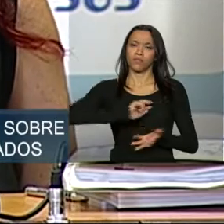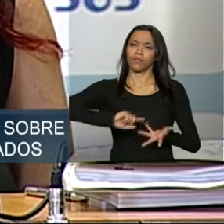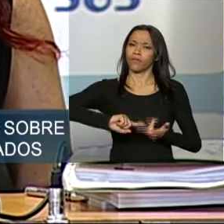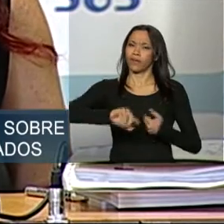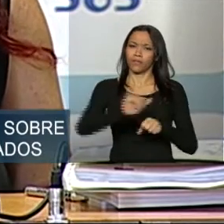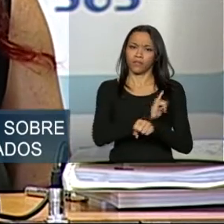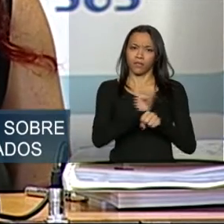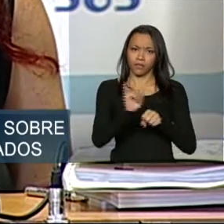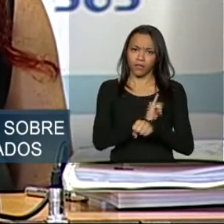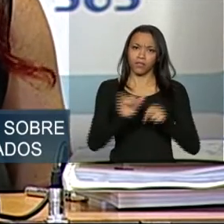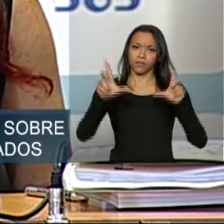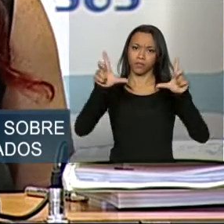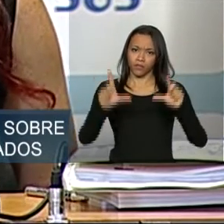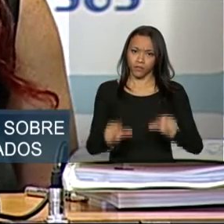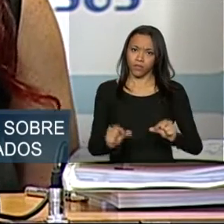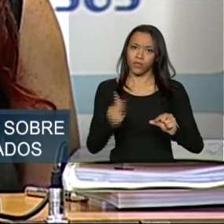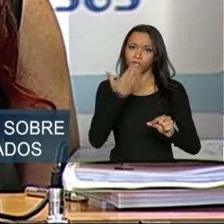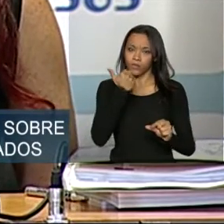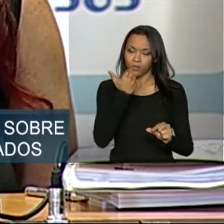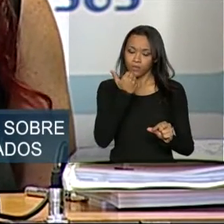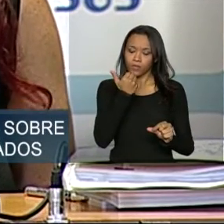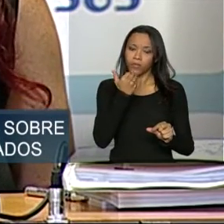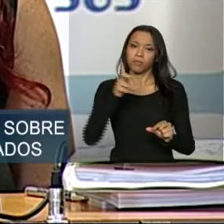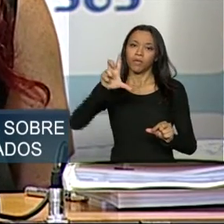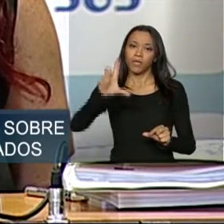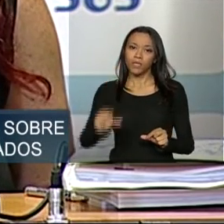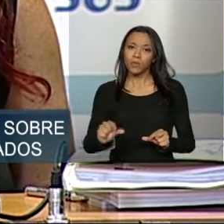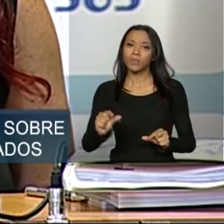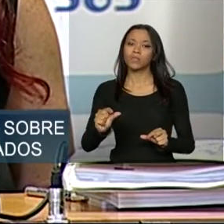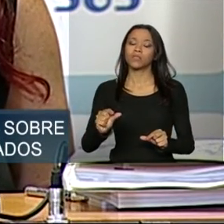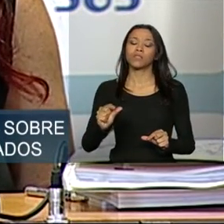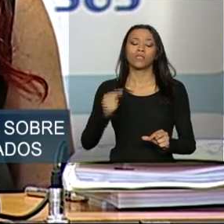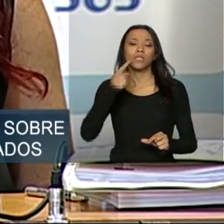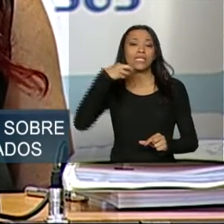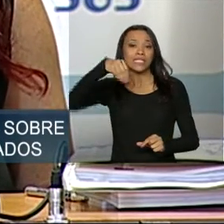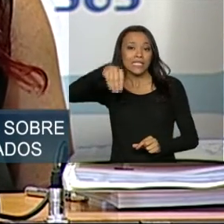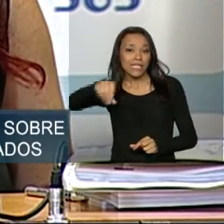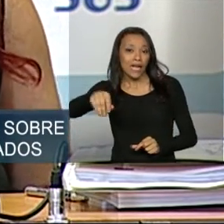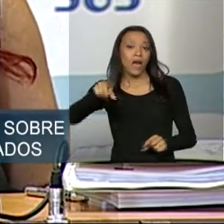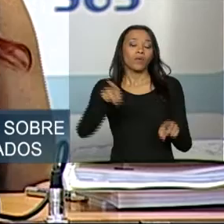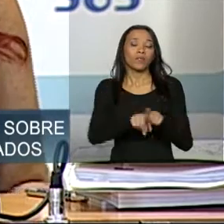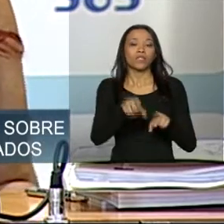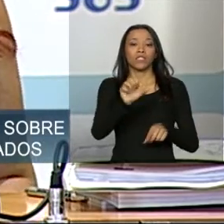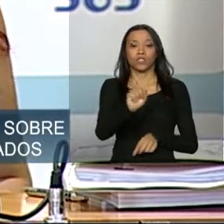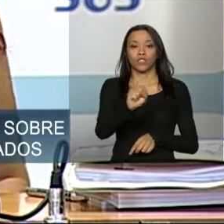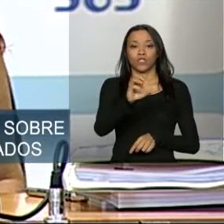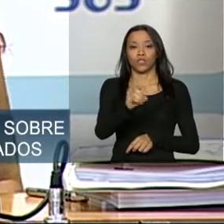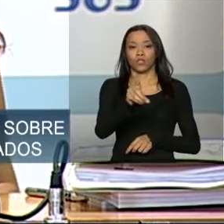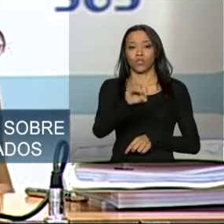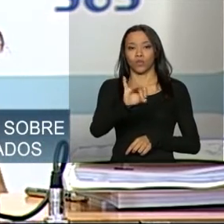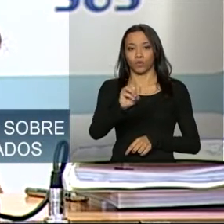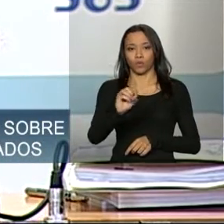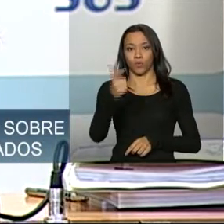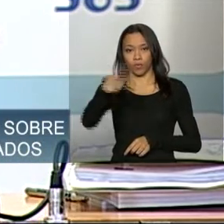da alimentação saudável e para a redução do consumo de sal e de sódio pela população.